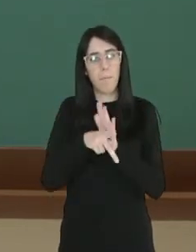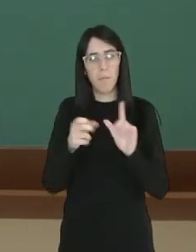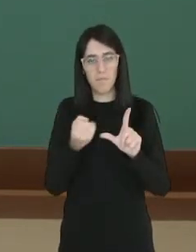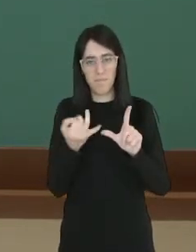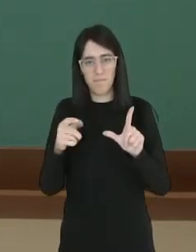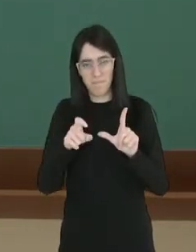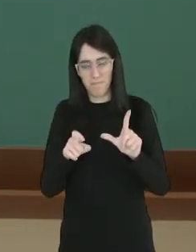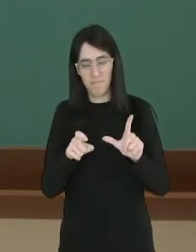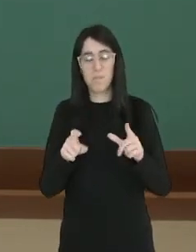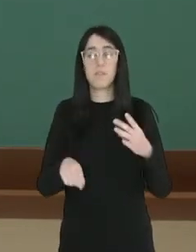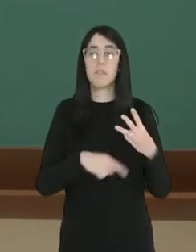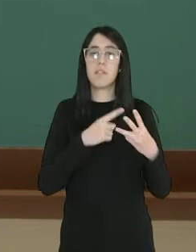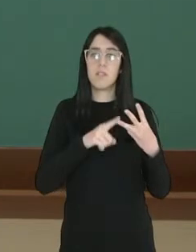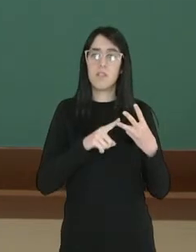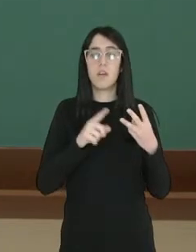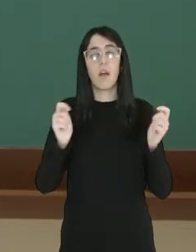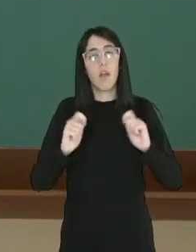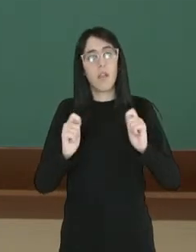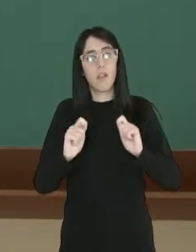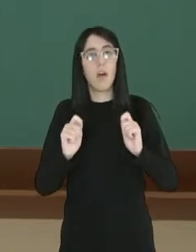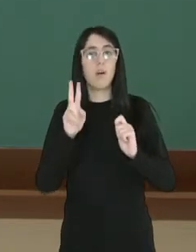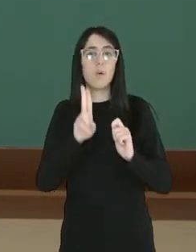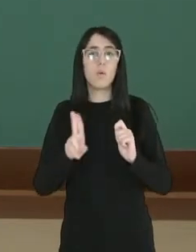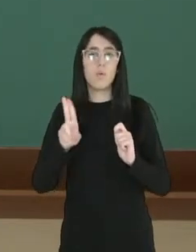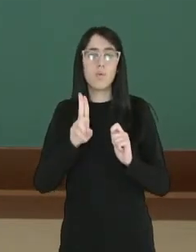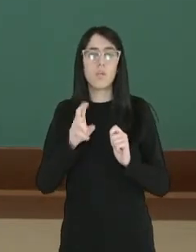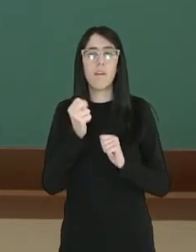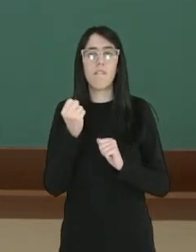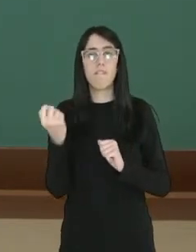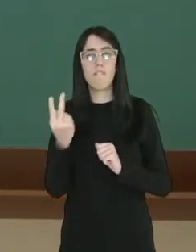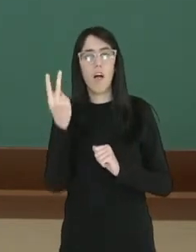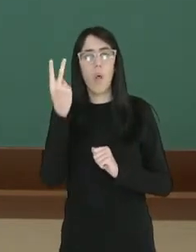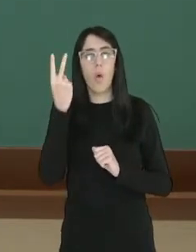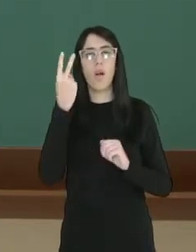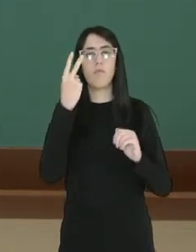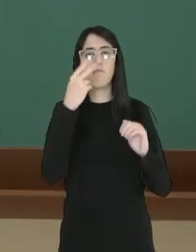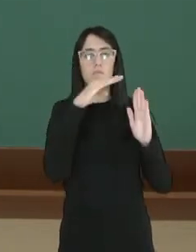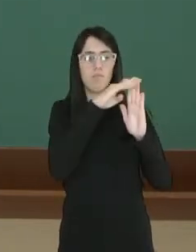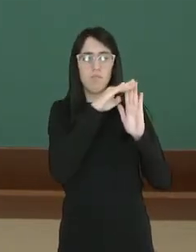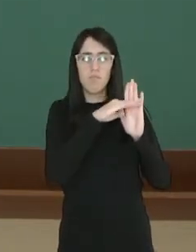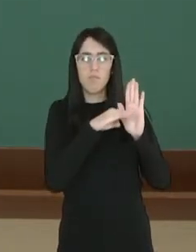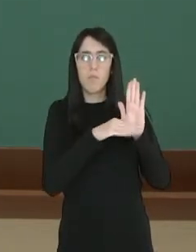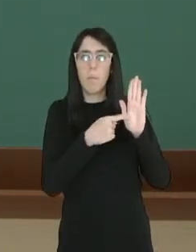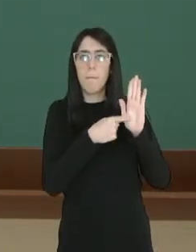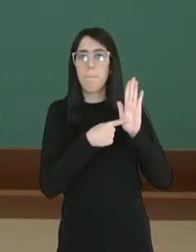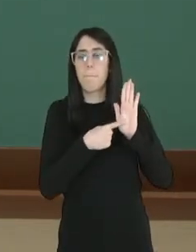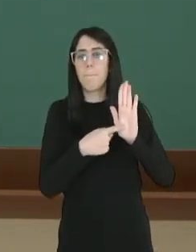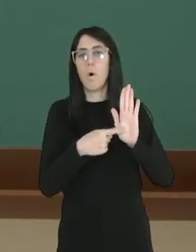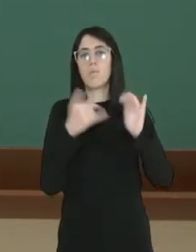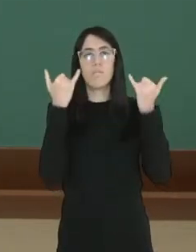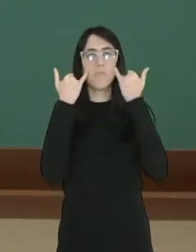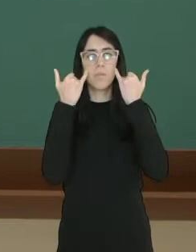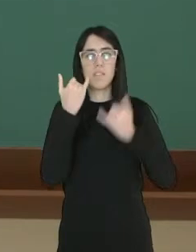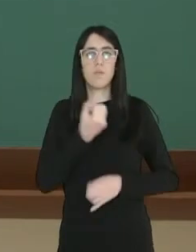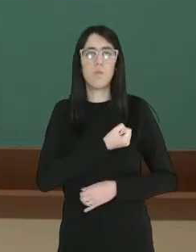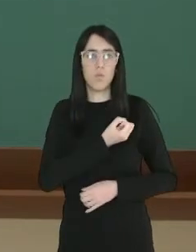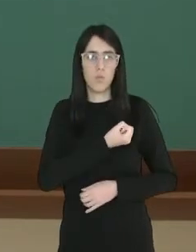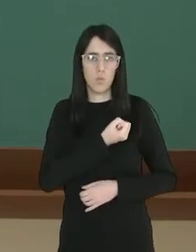E terceira é usando alguns valores de logaritmo que são dados no decorrer do problema ali.